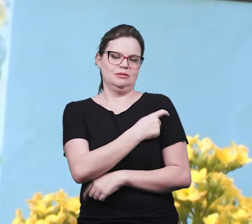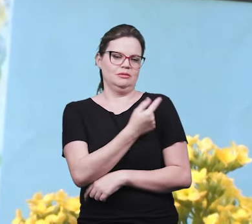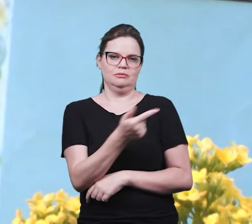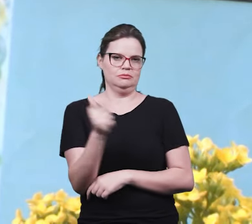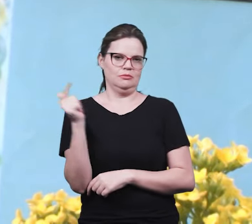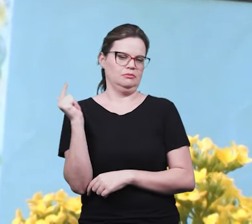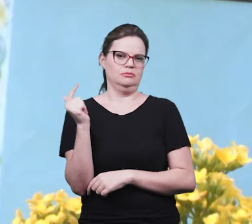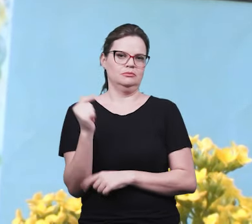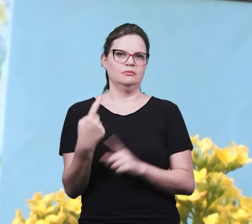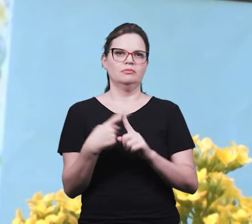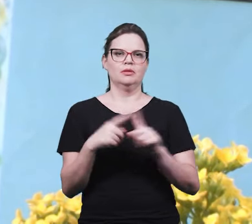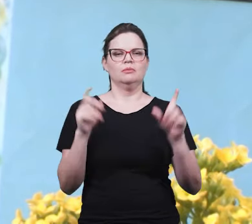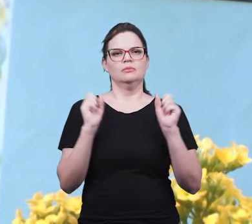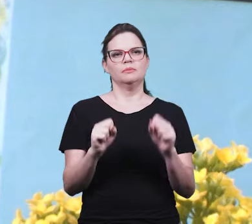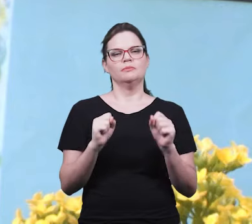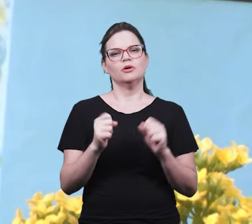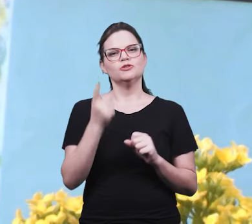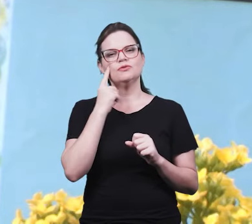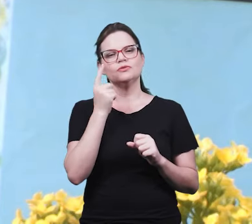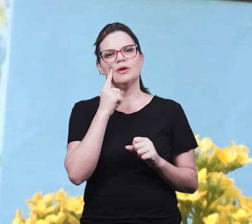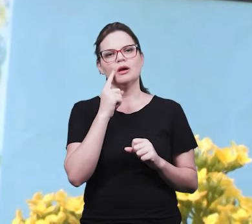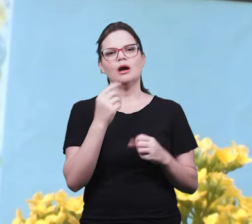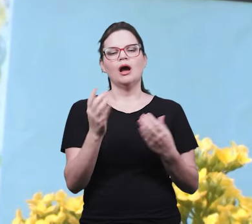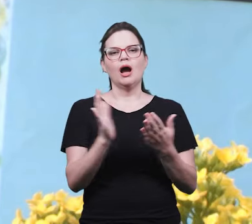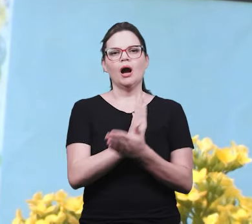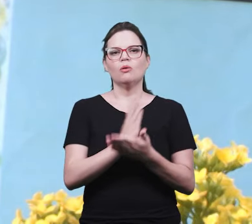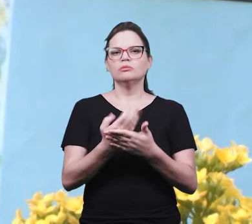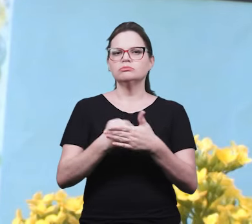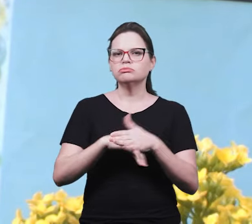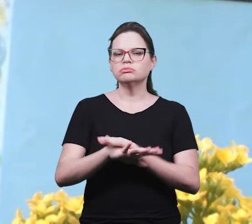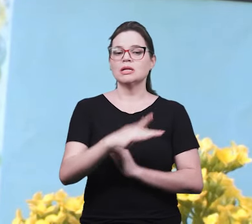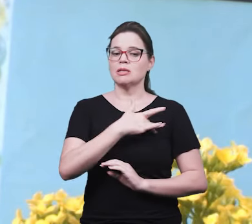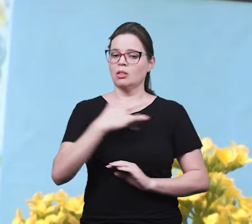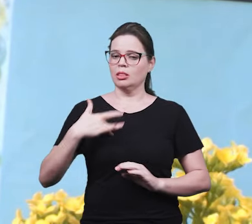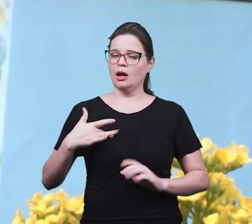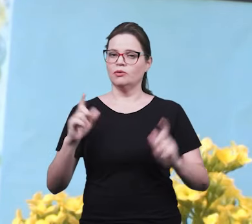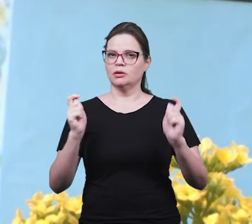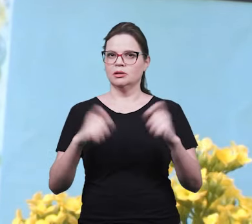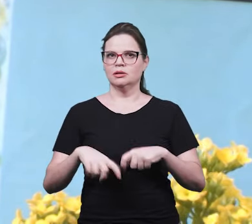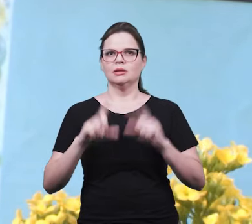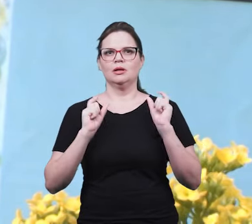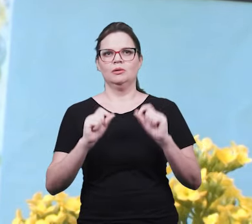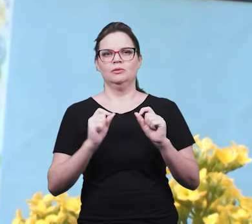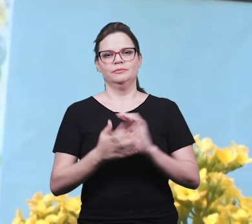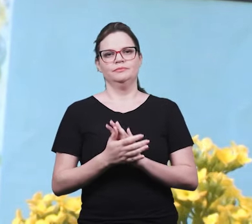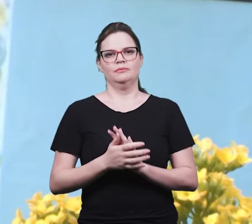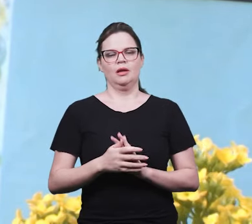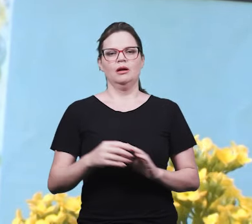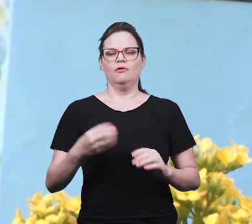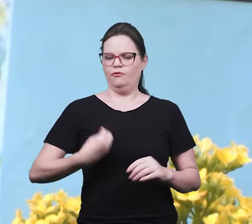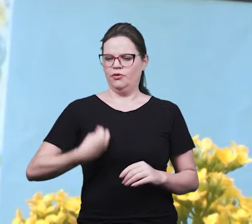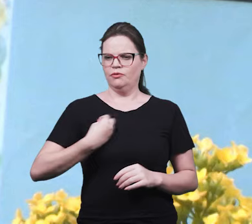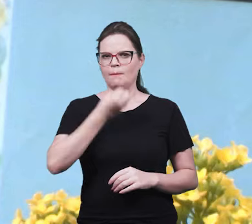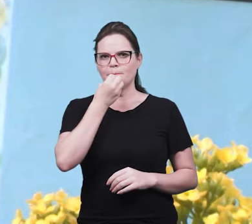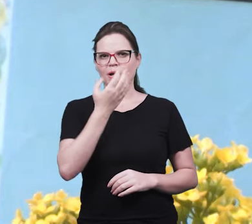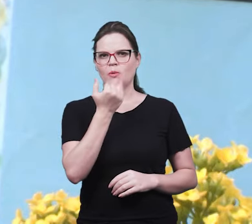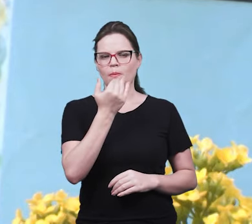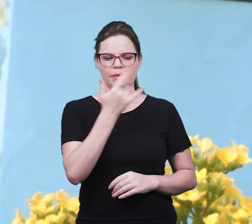também, mas podemos citar alguns hábitos saudáveis que podemos ter, que é estilo de vida